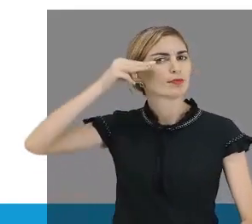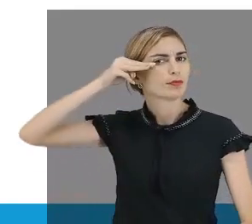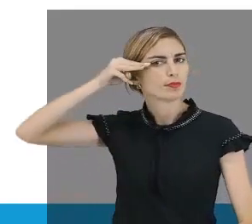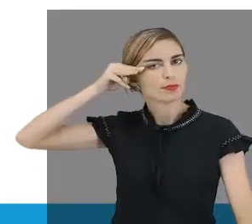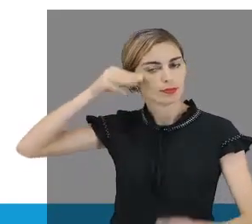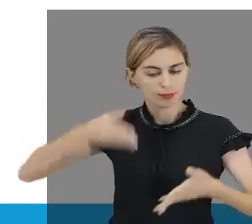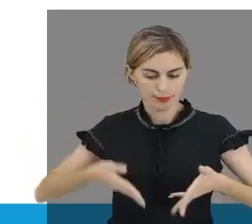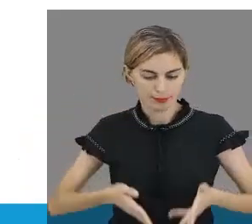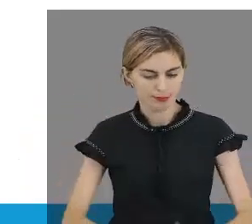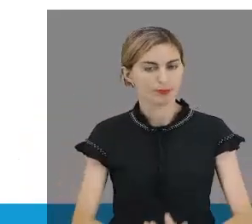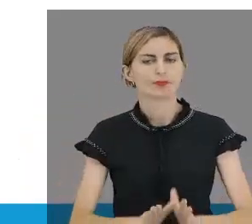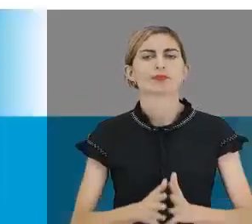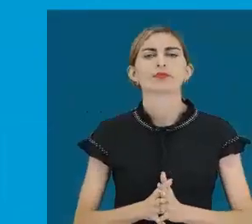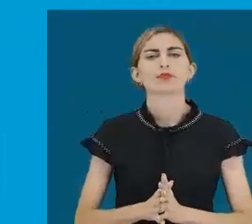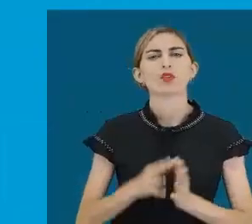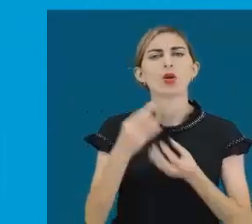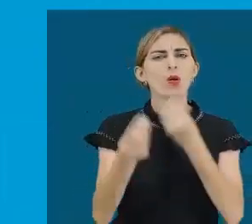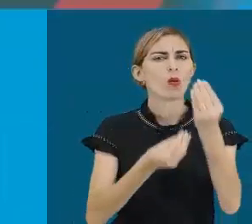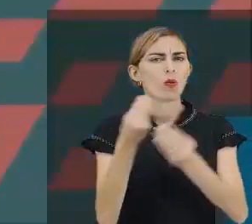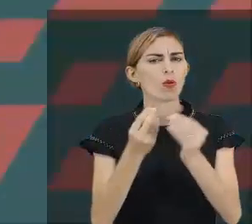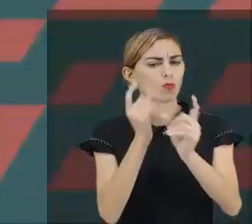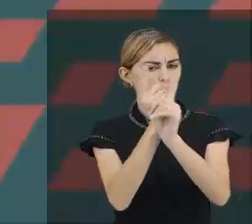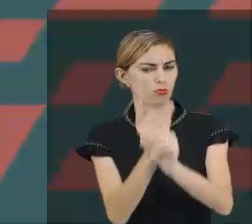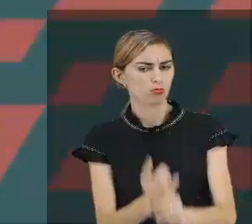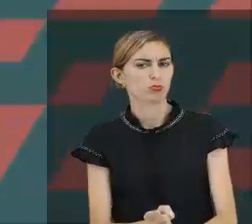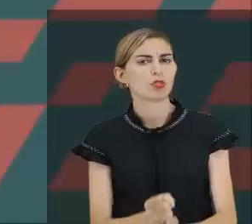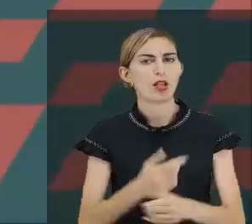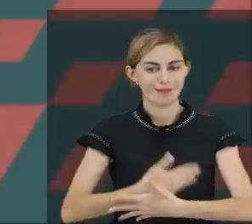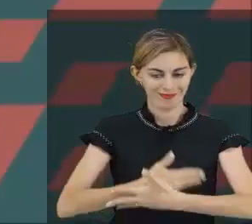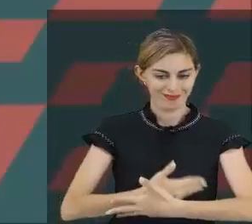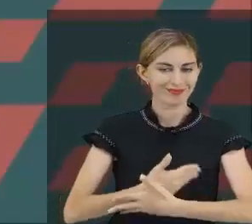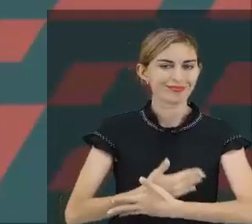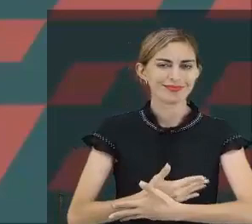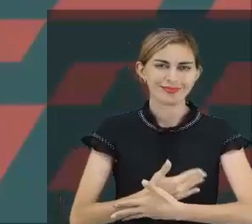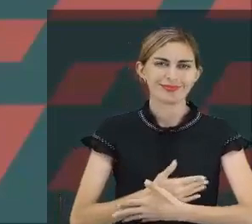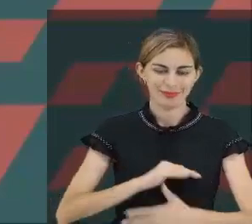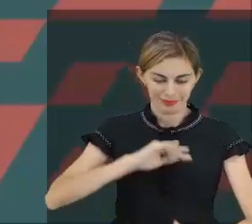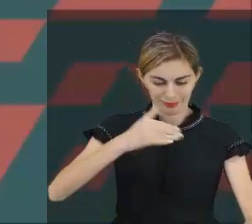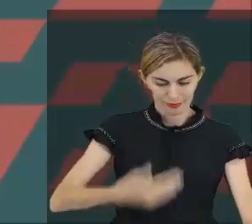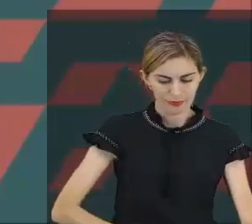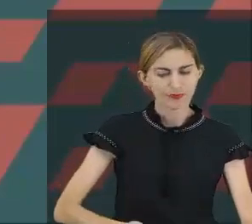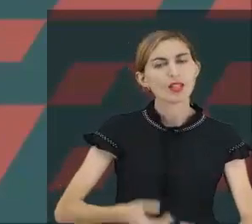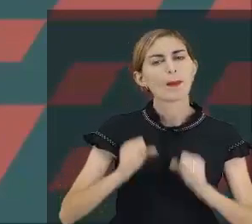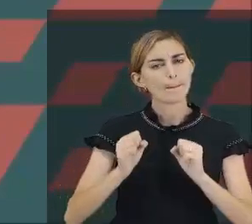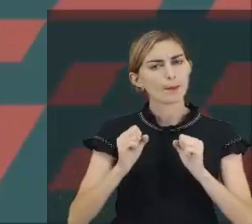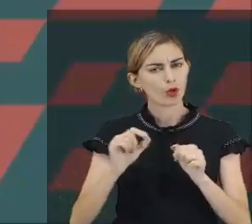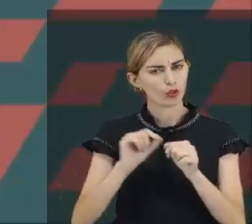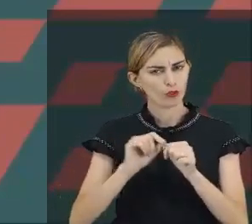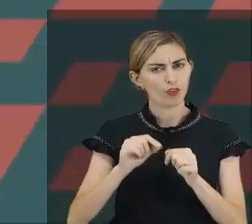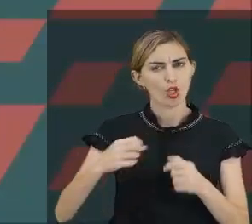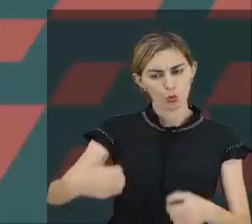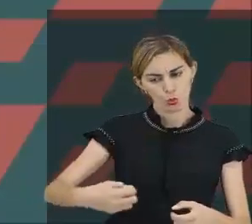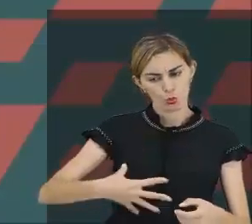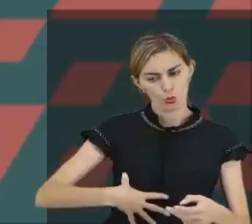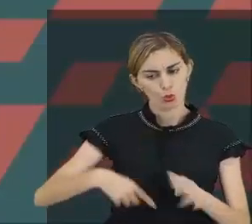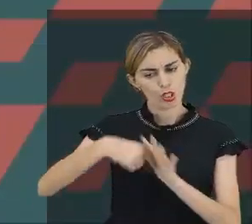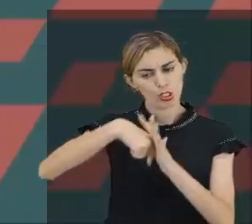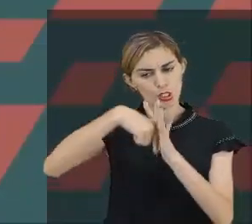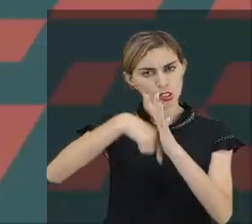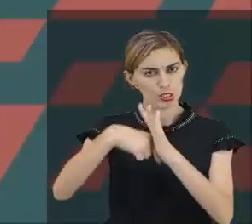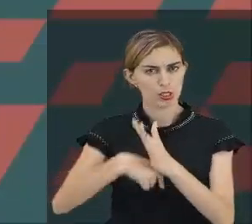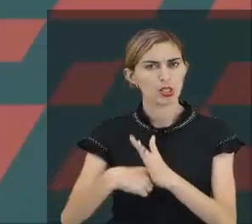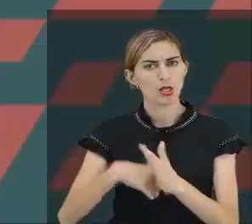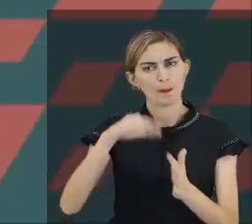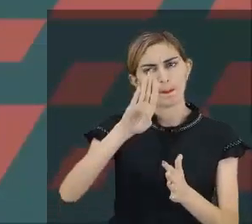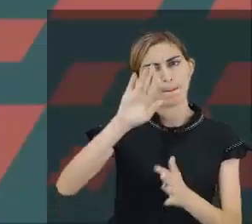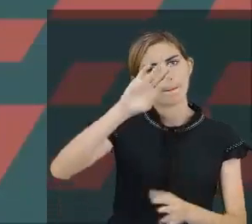criança nasce com síndrome de Down. Como é feito o diagnóstico? Na gestação, ele pode ser feito com ultrassom e